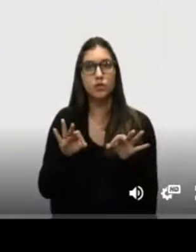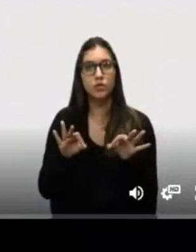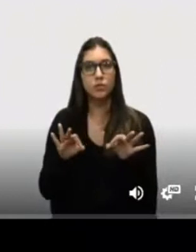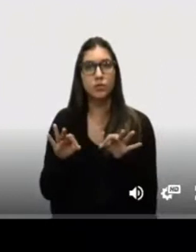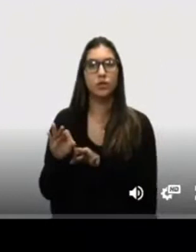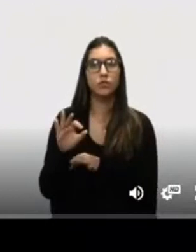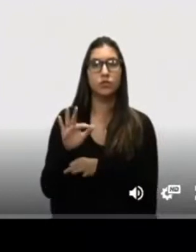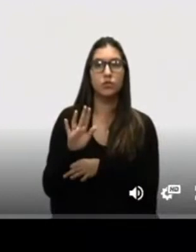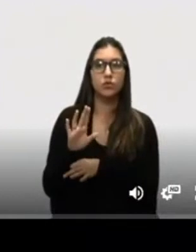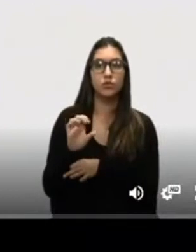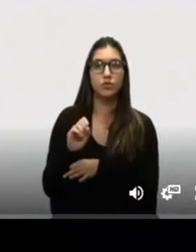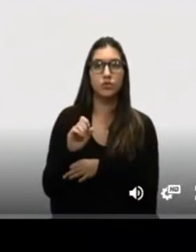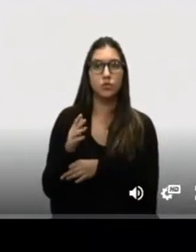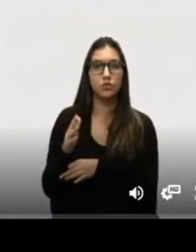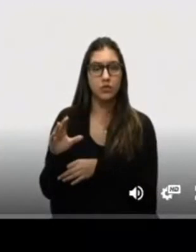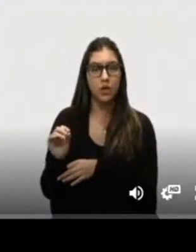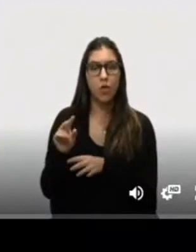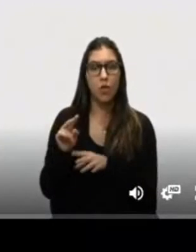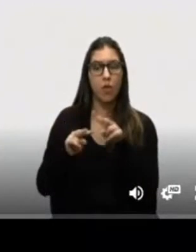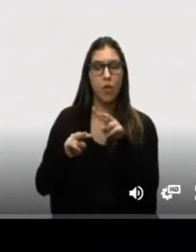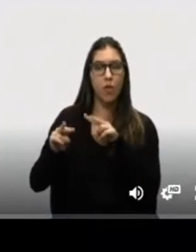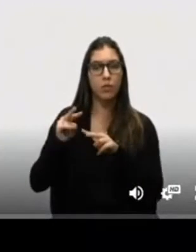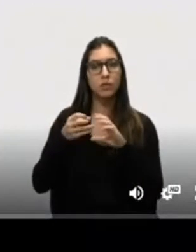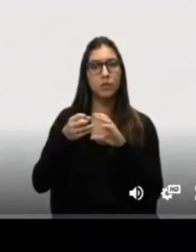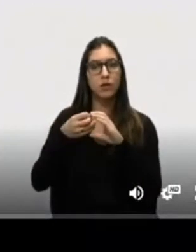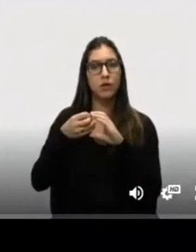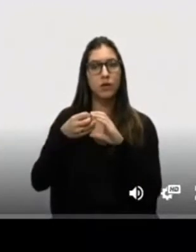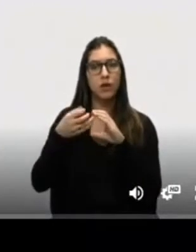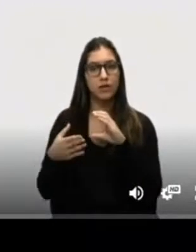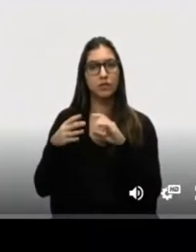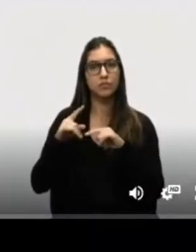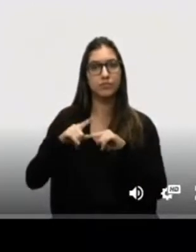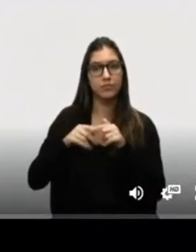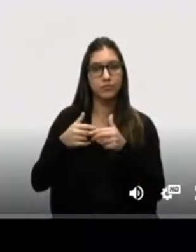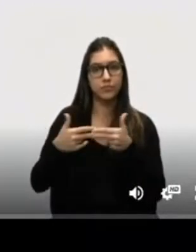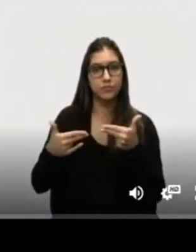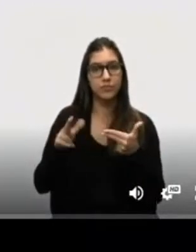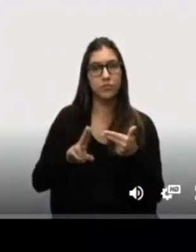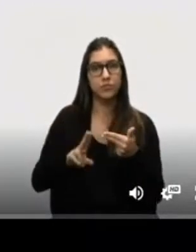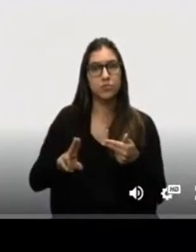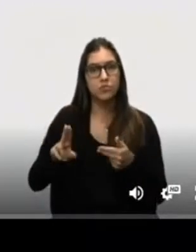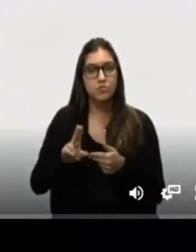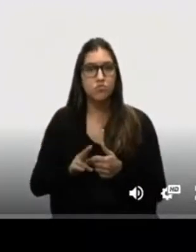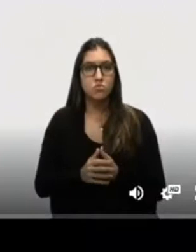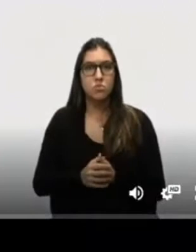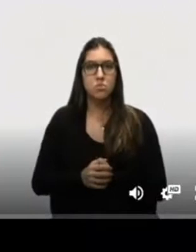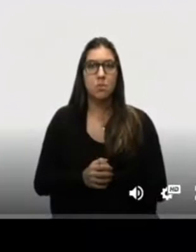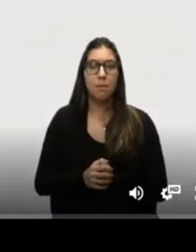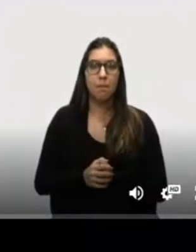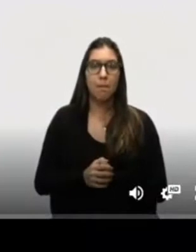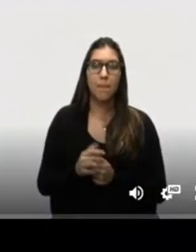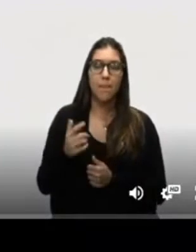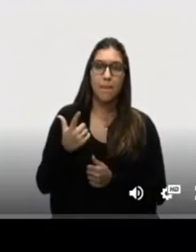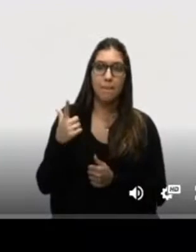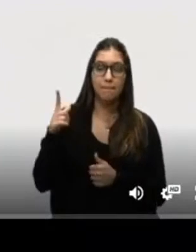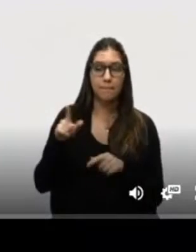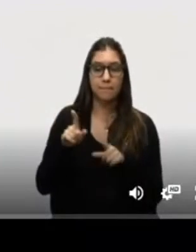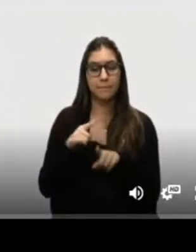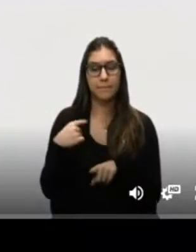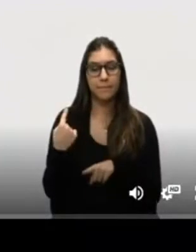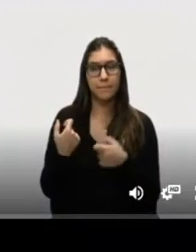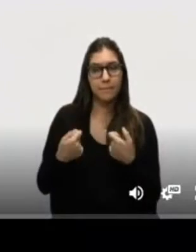determinação do ponto de fusão, observando as características do equipamento que está sendo utilizado. Outro ponto que nós